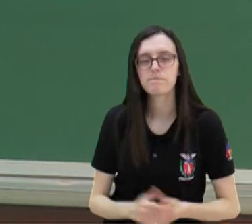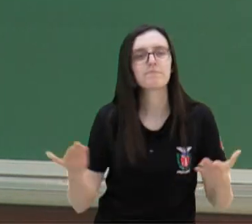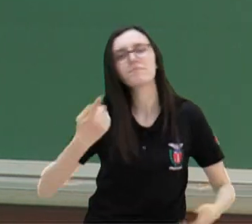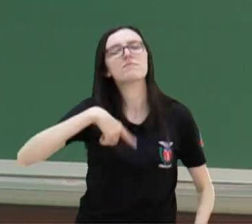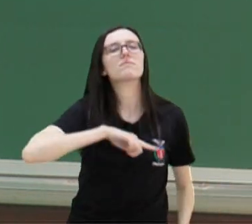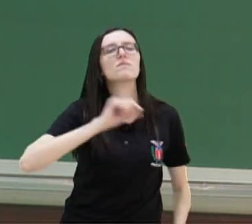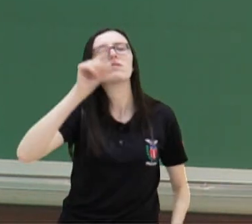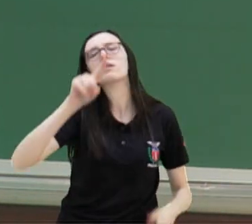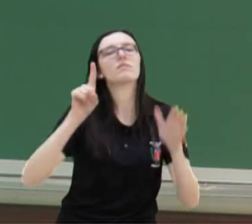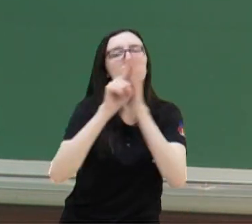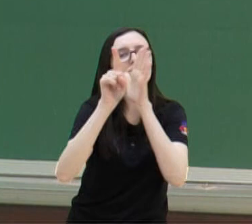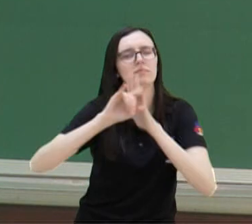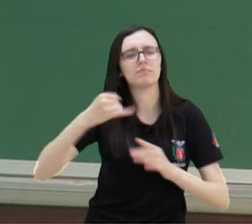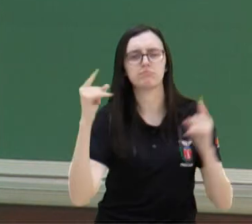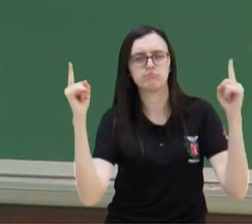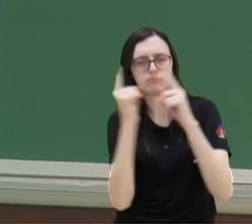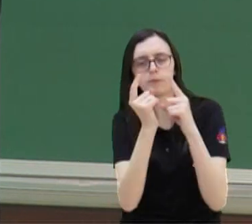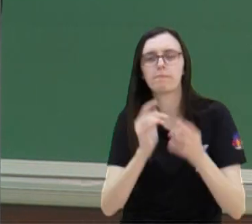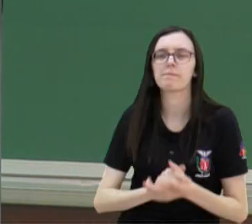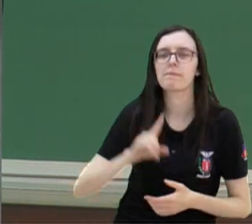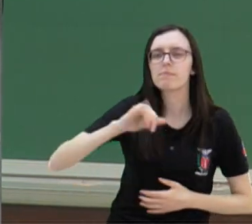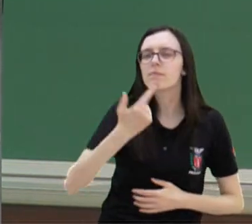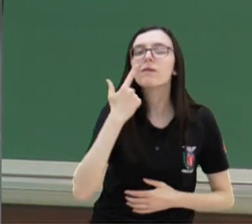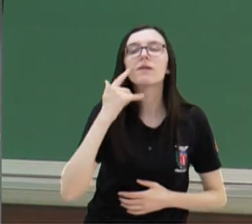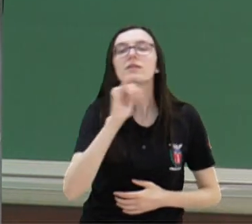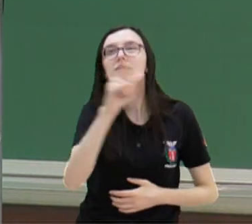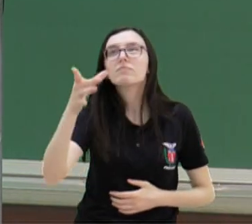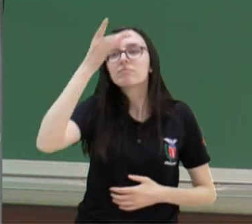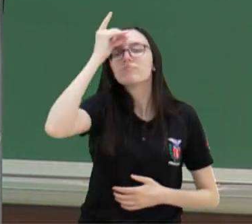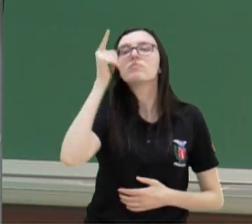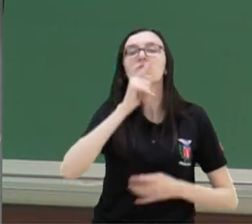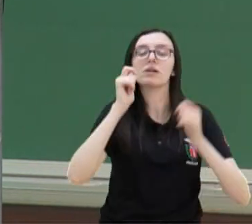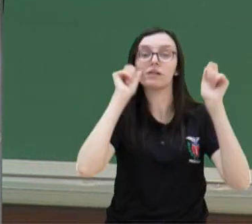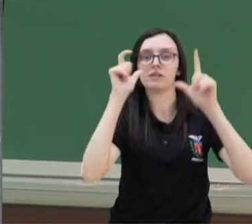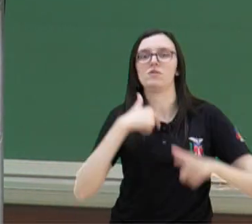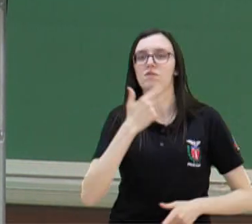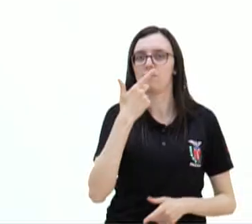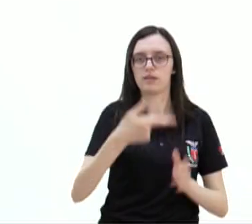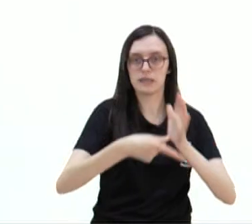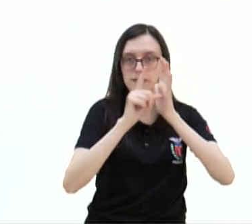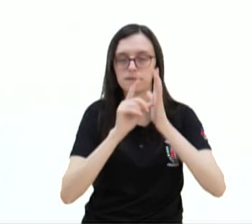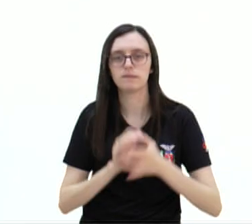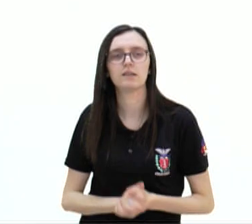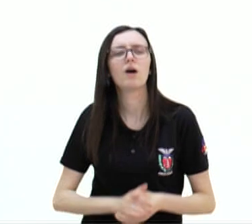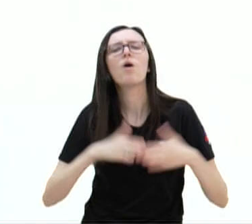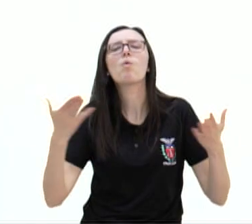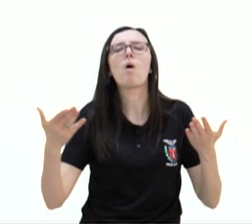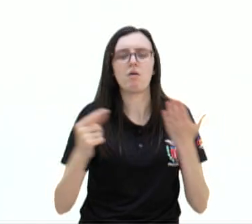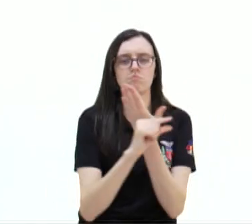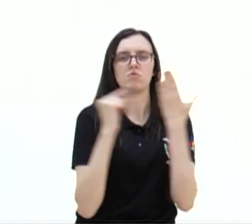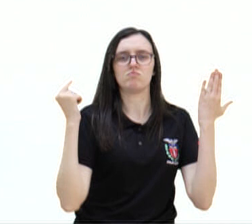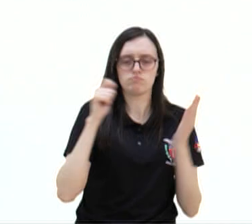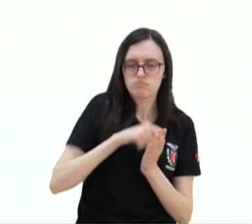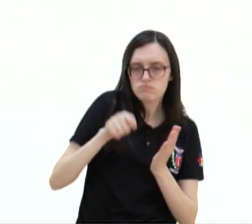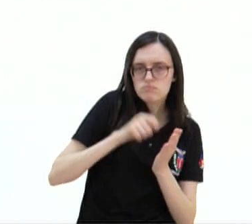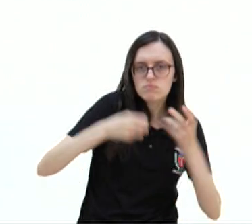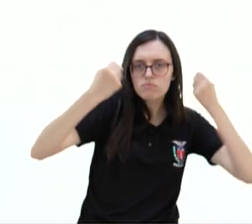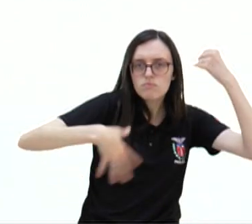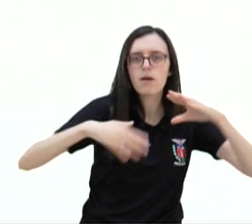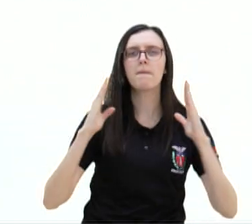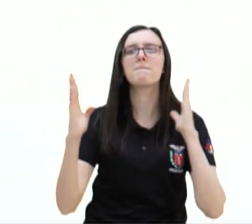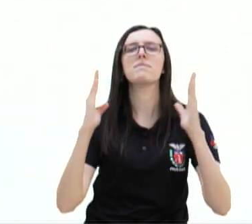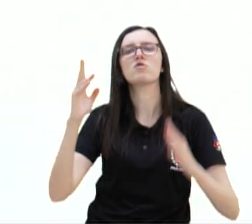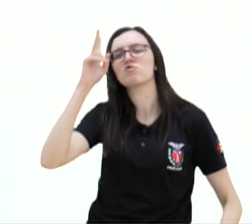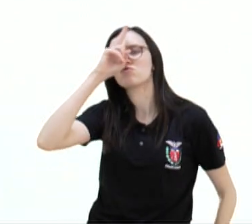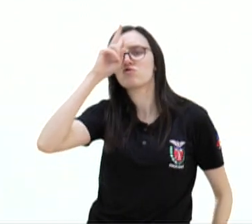fazer aqui um pequeno quizinho para ver se vocês fixaram e prestaram atenção no que eu disse, tá? Qual o escritor que deu nome a um dos períodos da Grécia